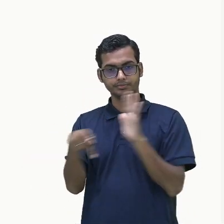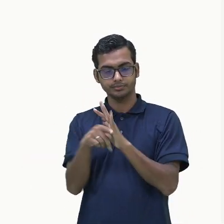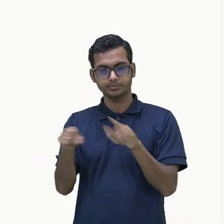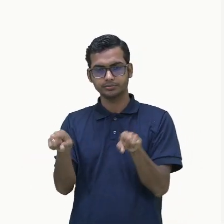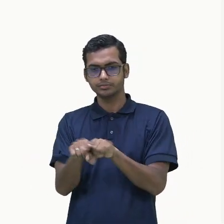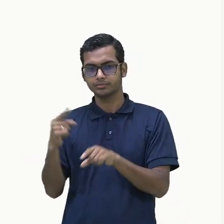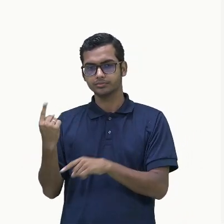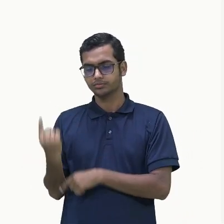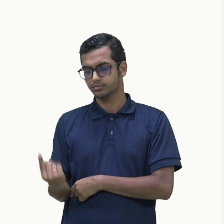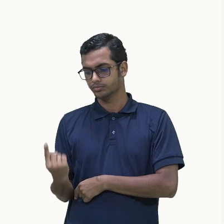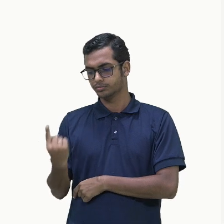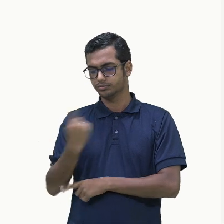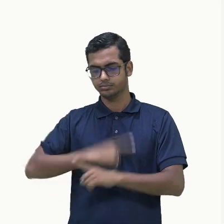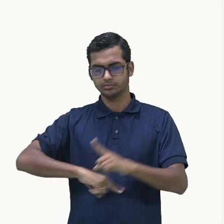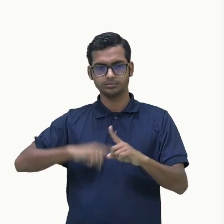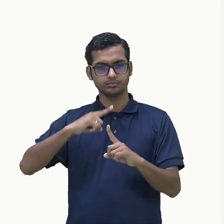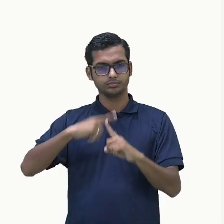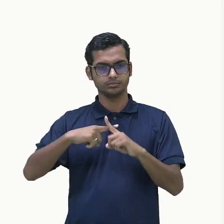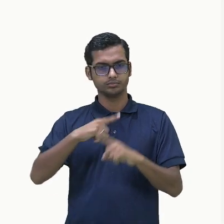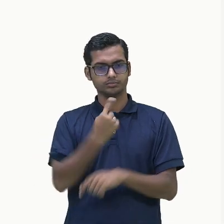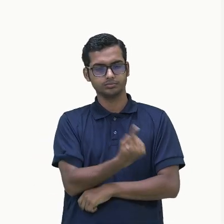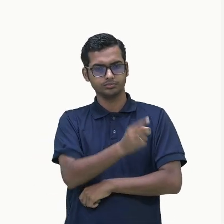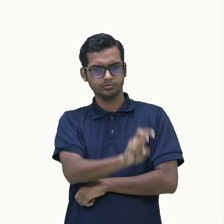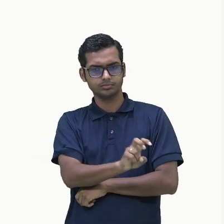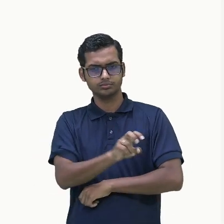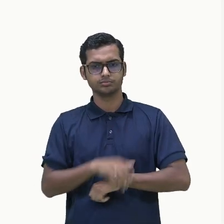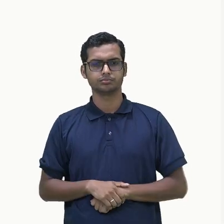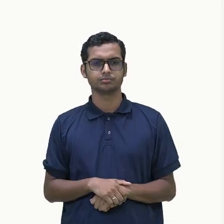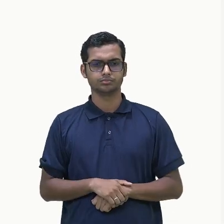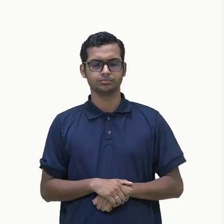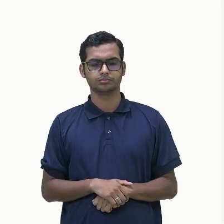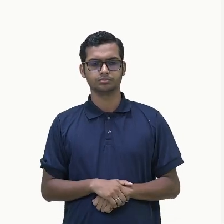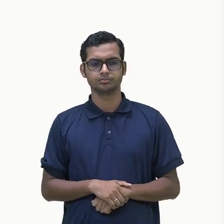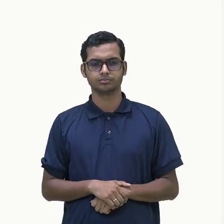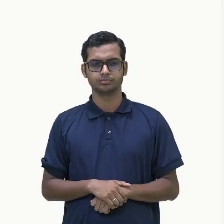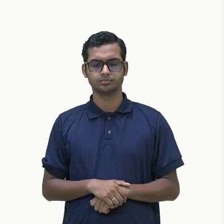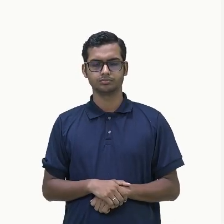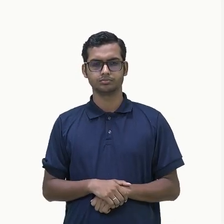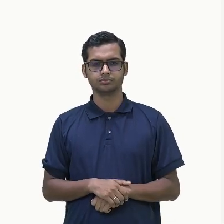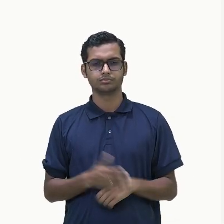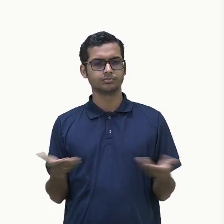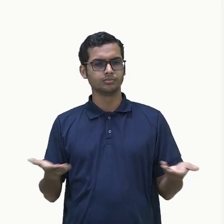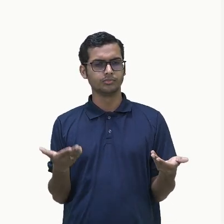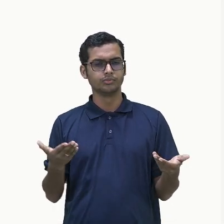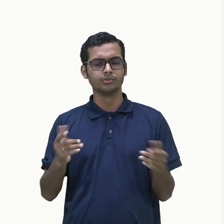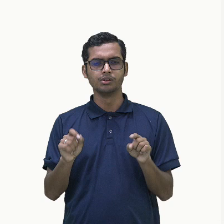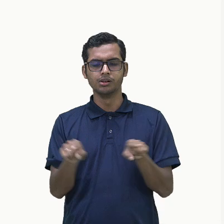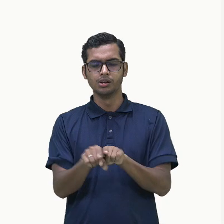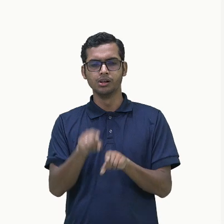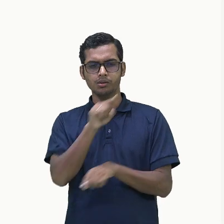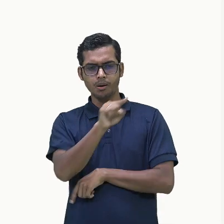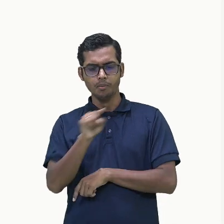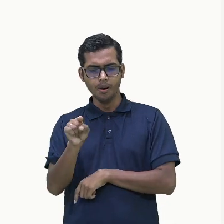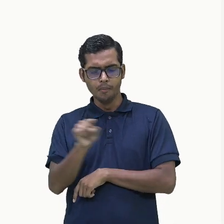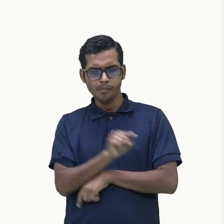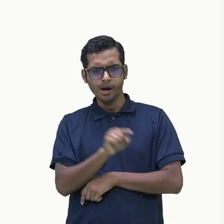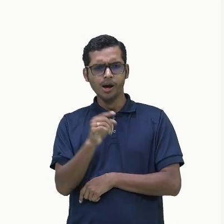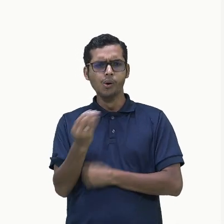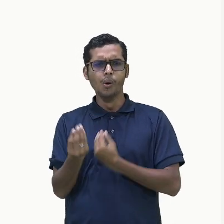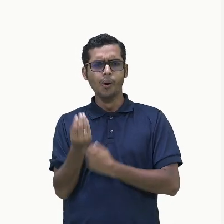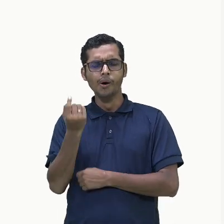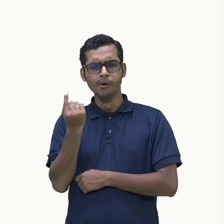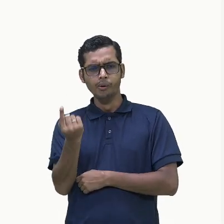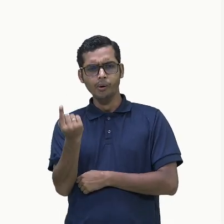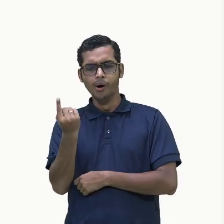15. Depois, vou multiplicar fazendo o x. 1 vezes 15, 15.